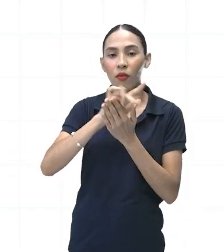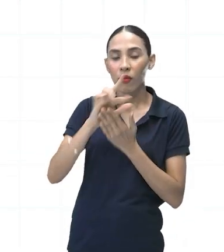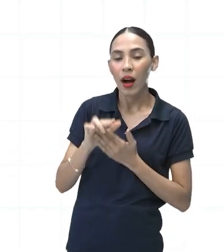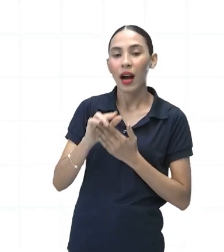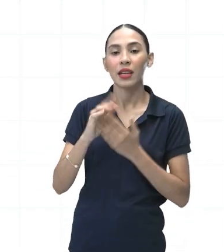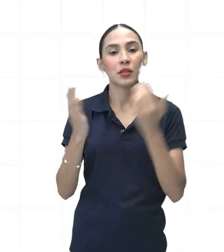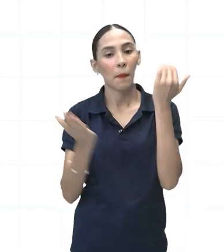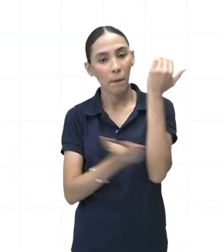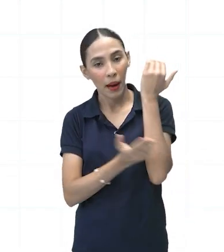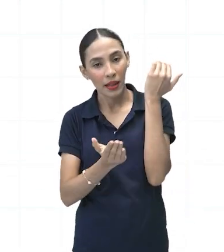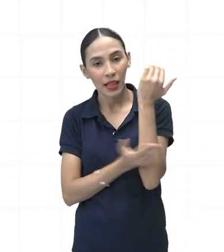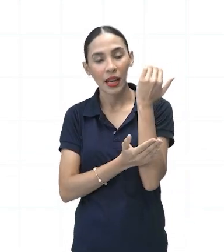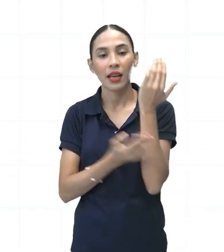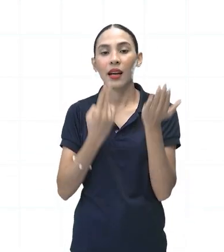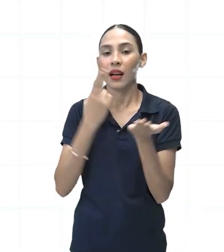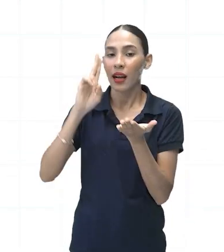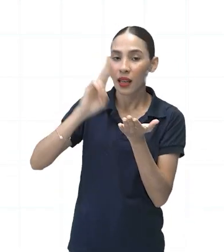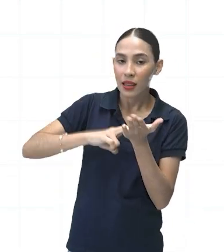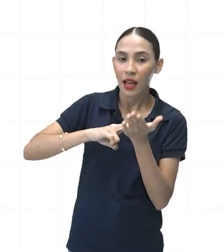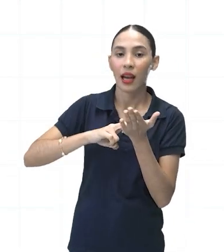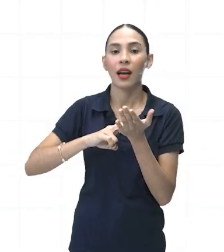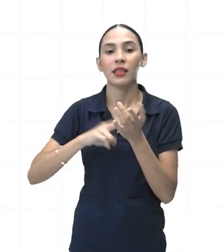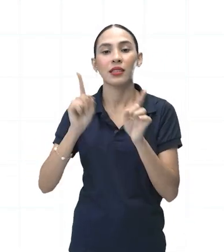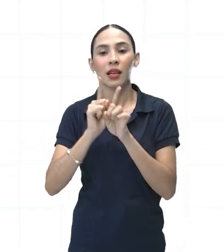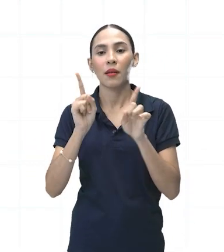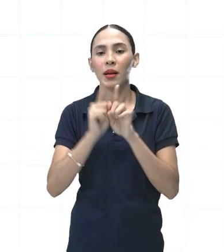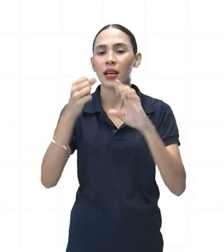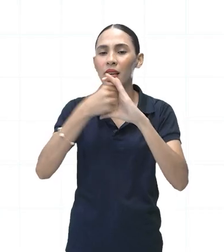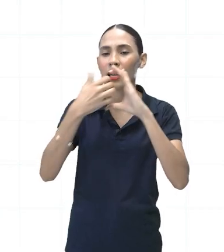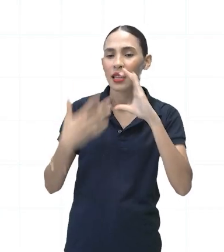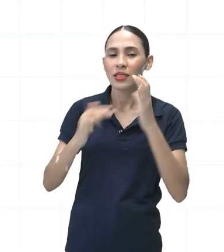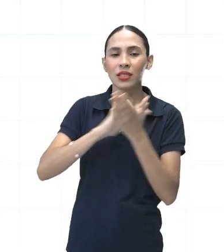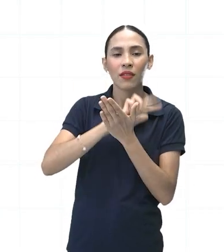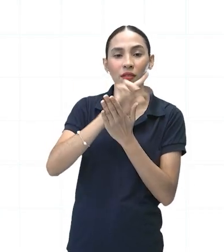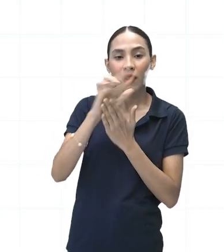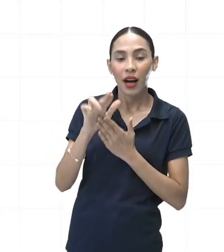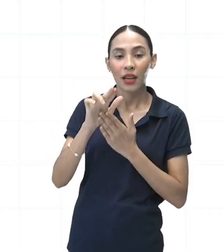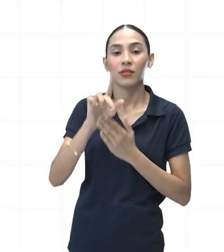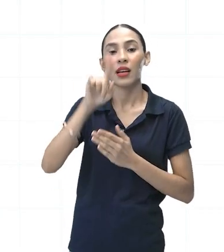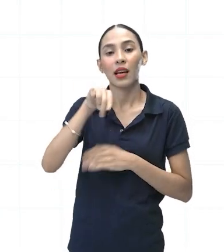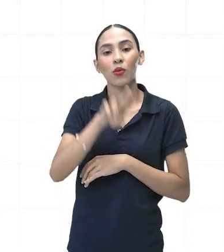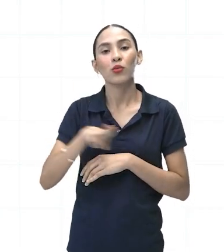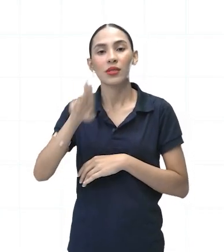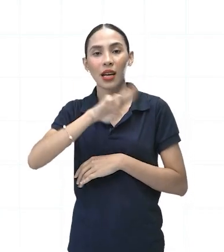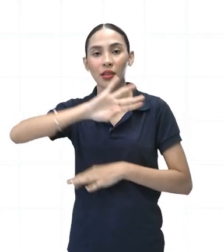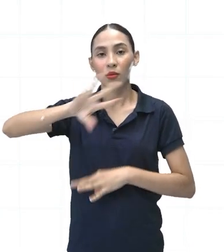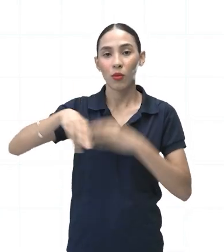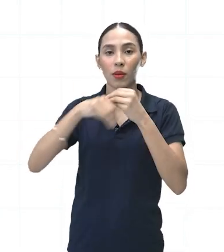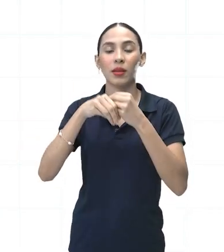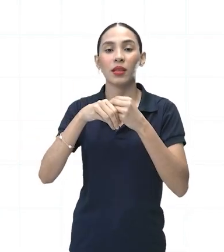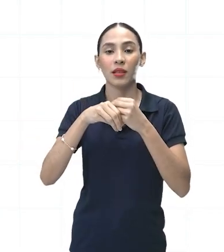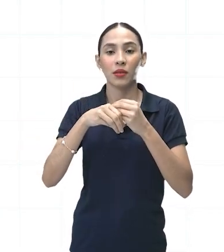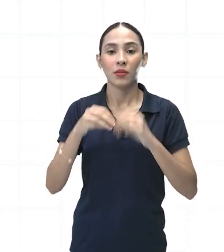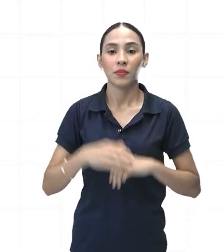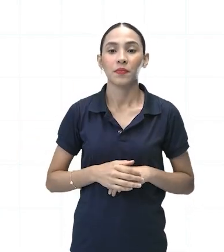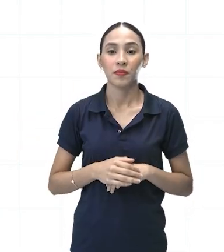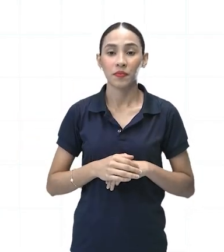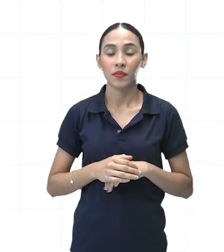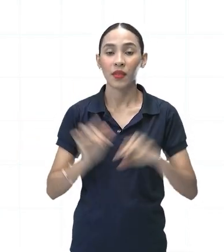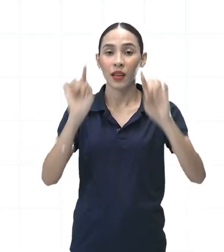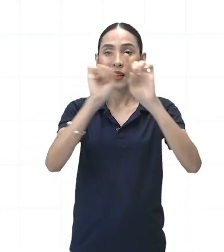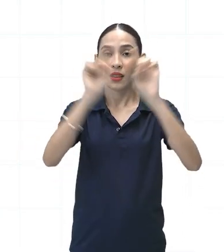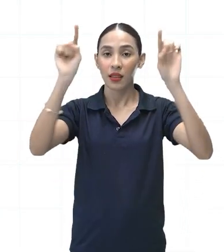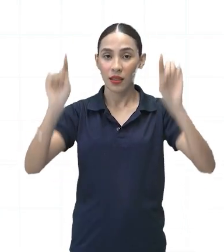de madeiras, cartas de baralho, caracteres tipográficos, entre outros, são agregados à superfície